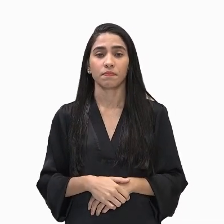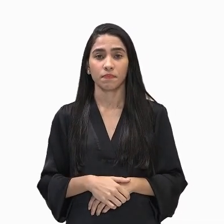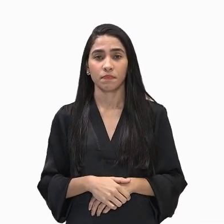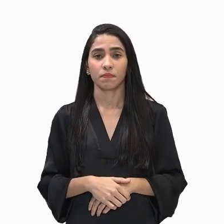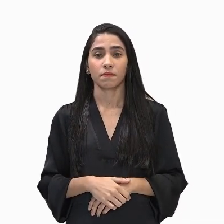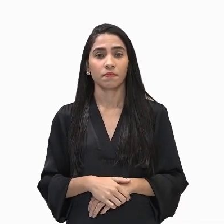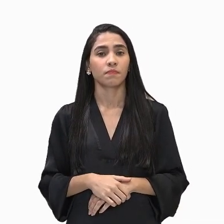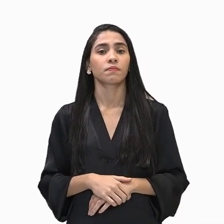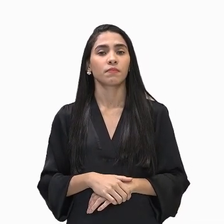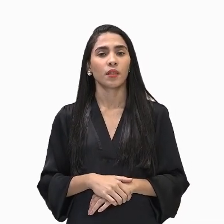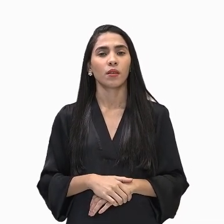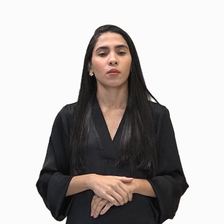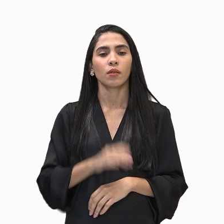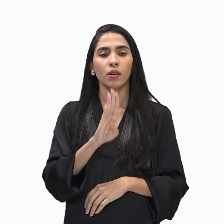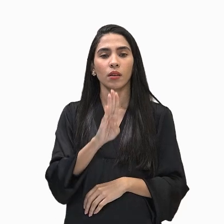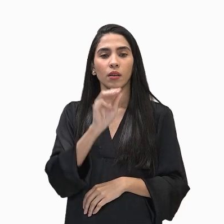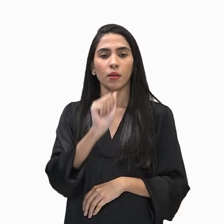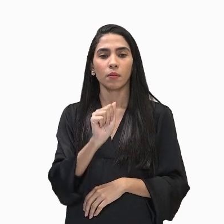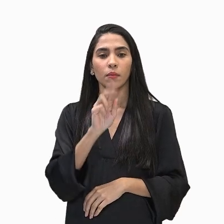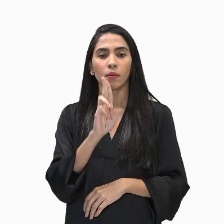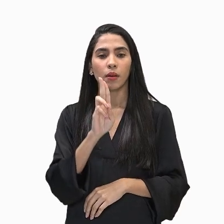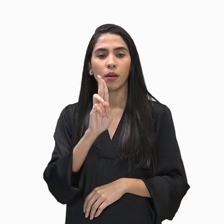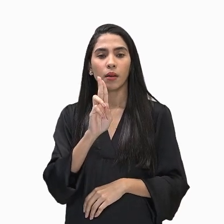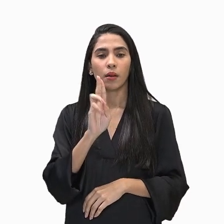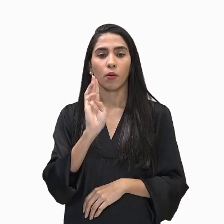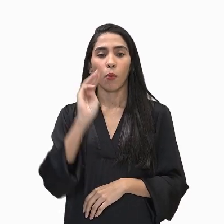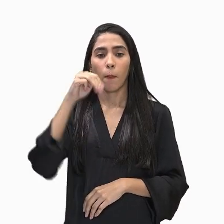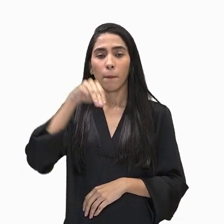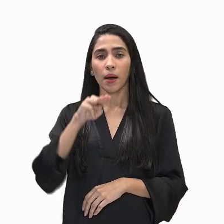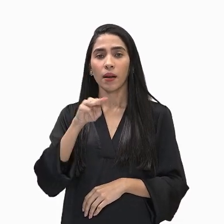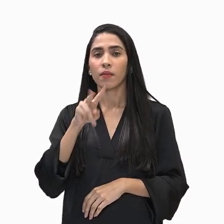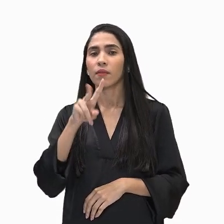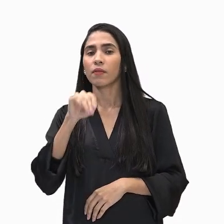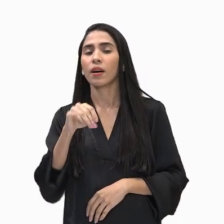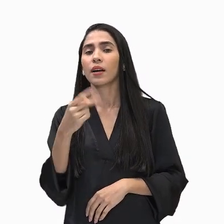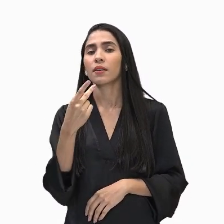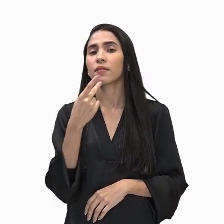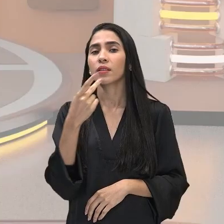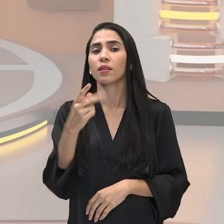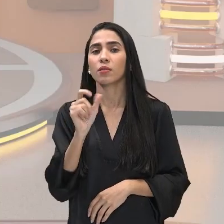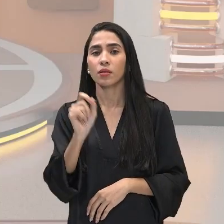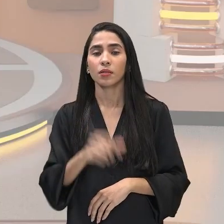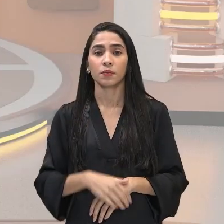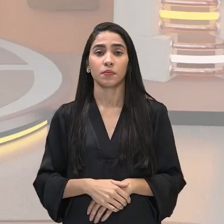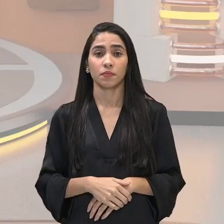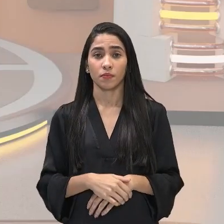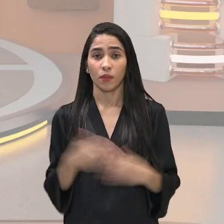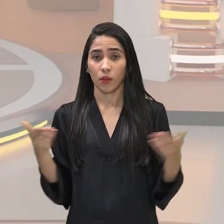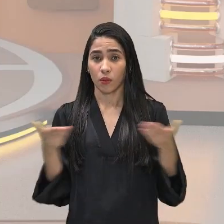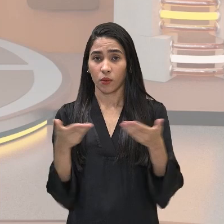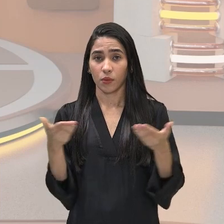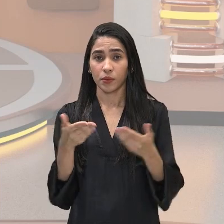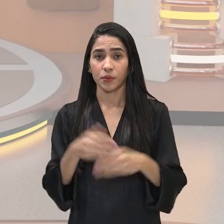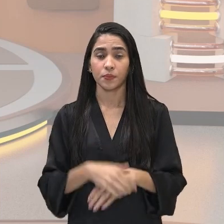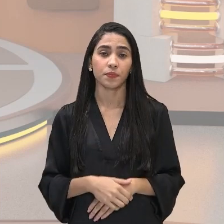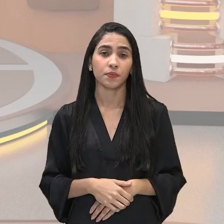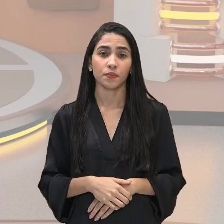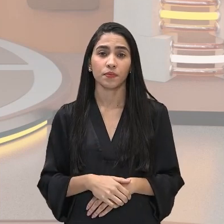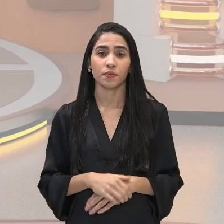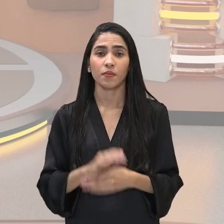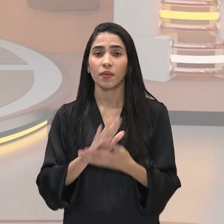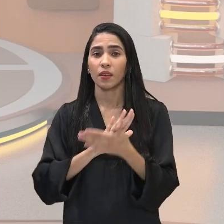insegurança. O que o Bauman está querendo dizer aí para a gente? Ele está querendo dizer que hoje, né,